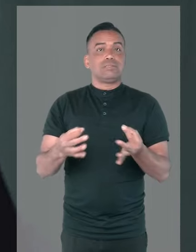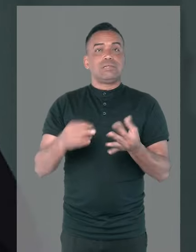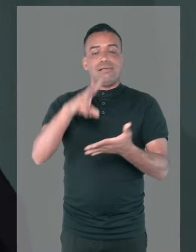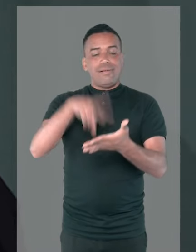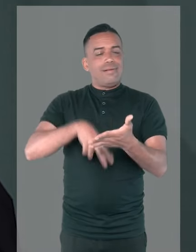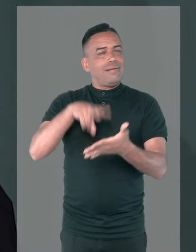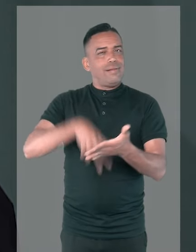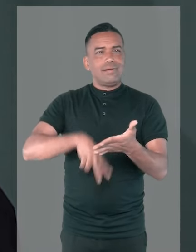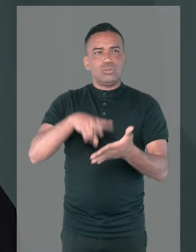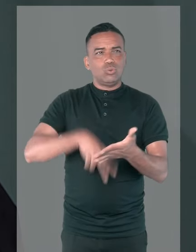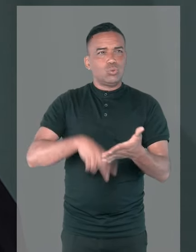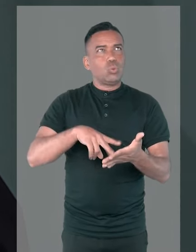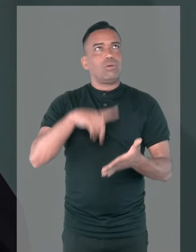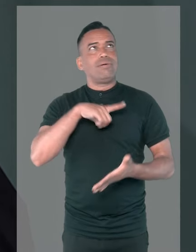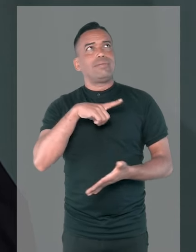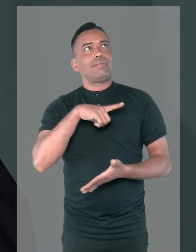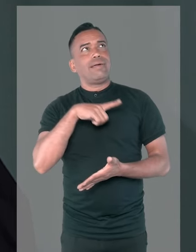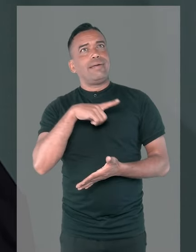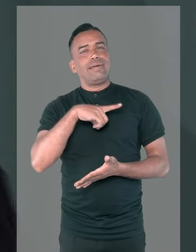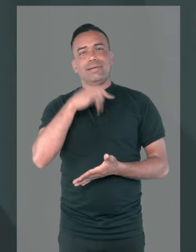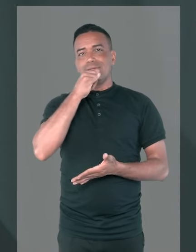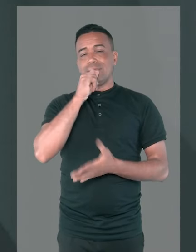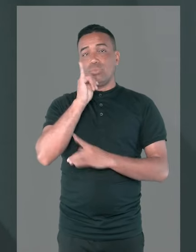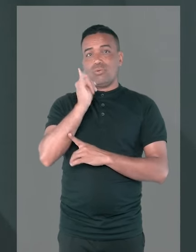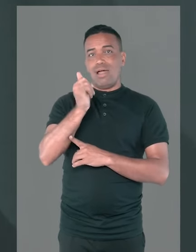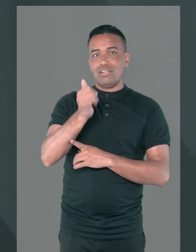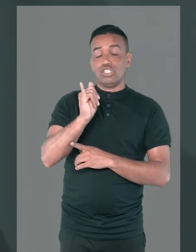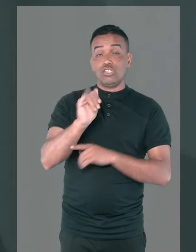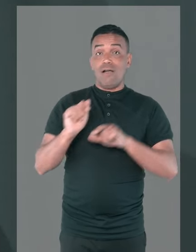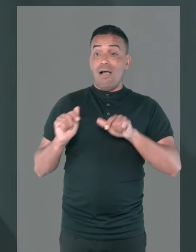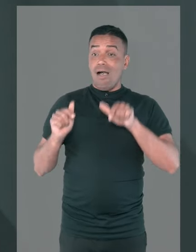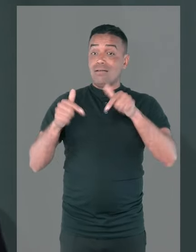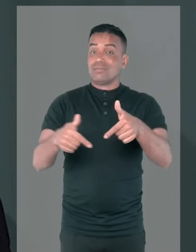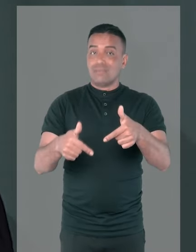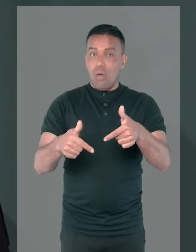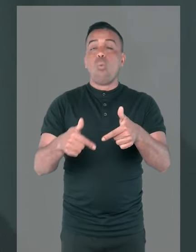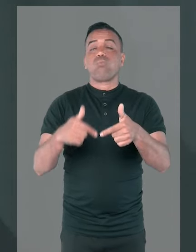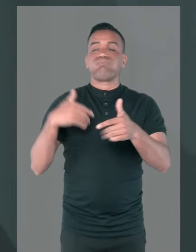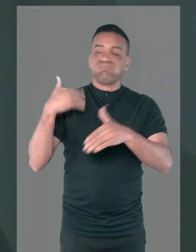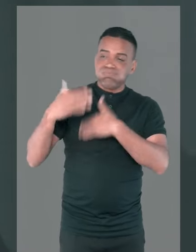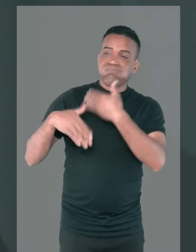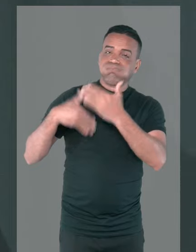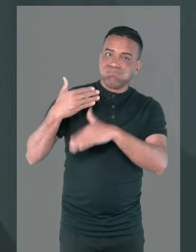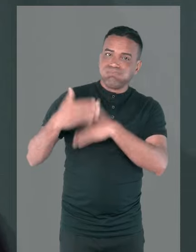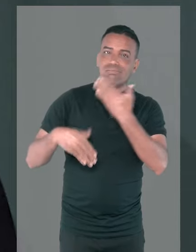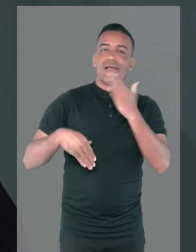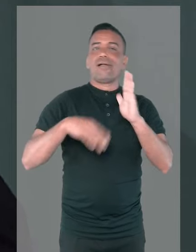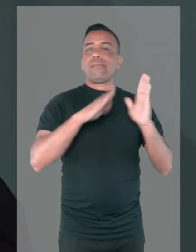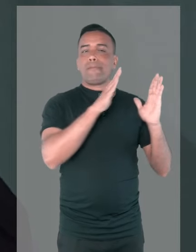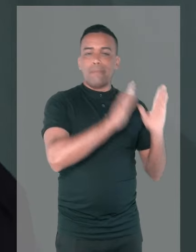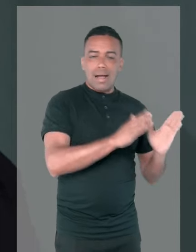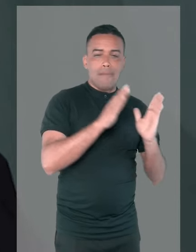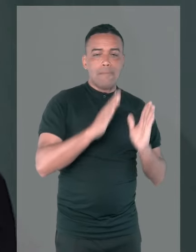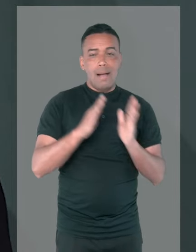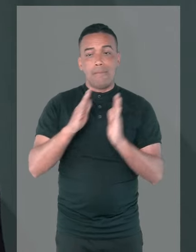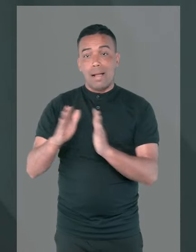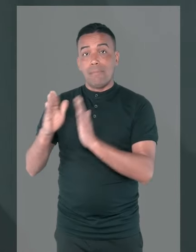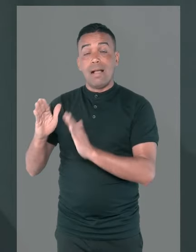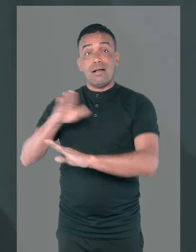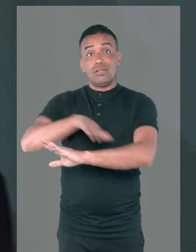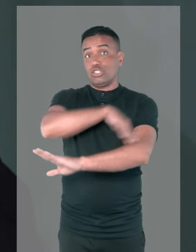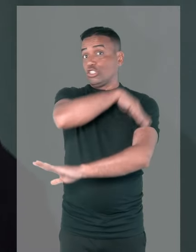leitura tem uma espécie de narrativa de ação que se dá adiante, ao longo, cronologicamente, desse dia,